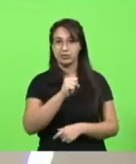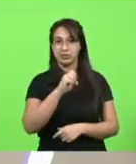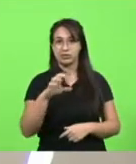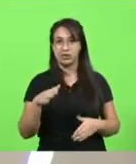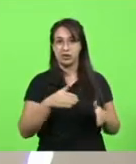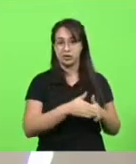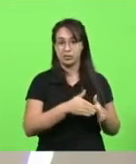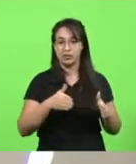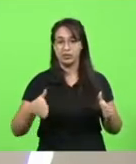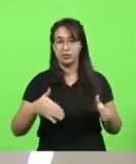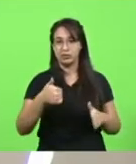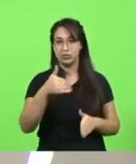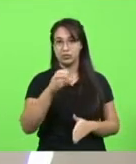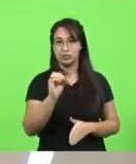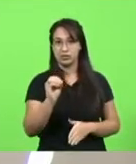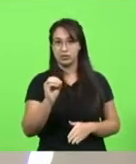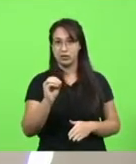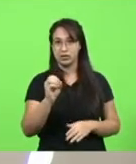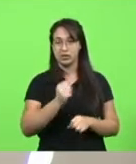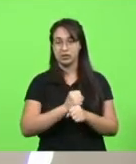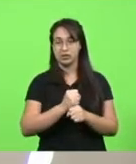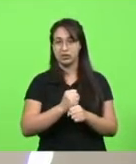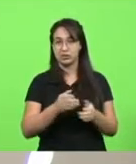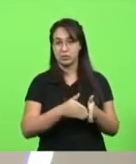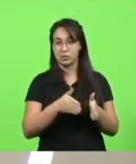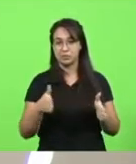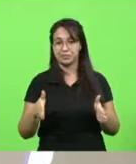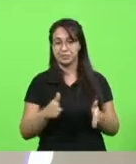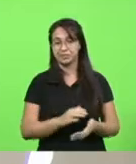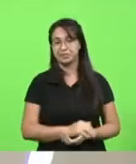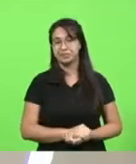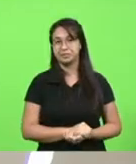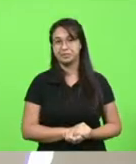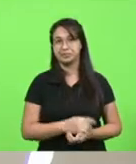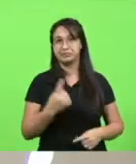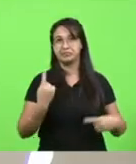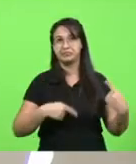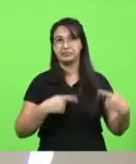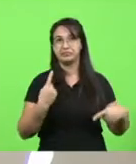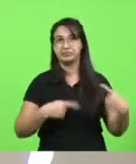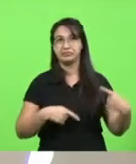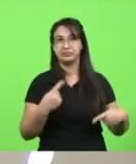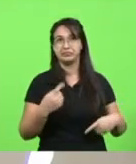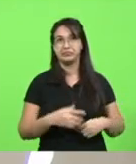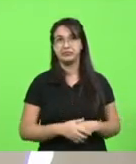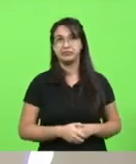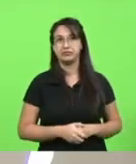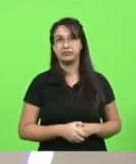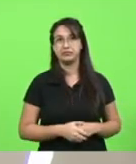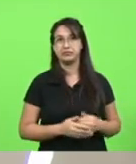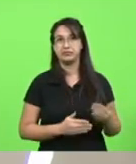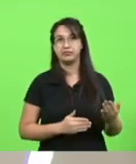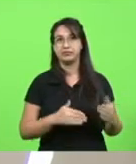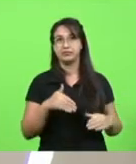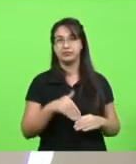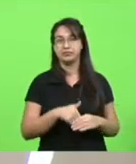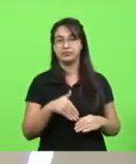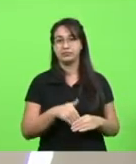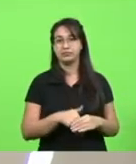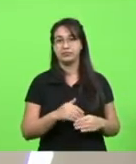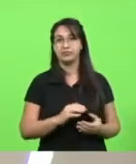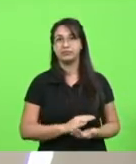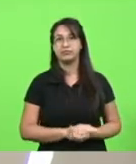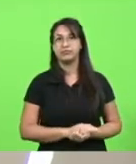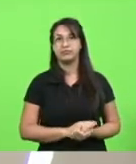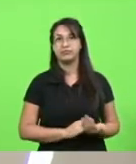10 anos, em discussão. Não havendo quem queira discutir, em votação, deputados que aprovam, permaneçam como se encontram.